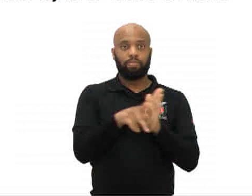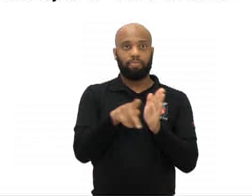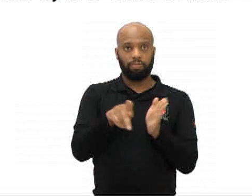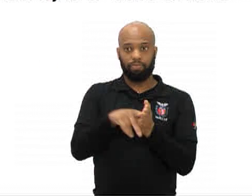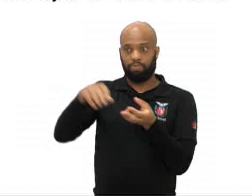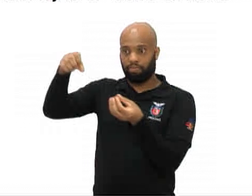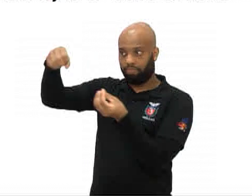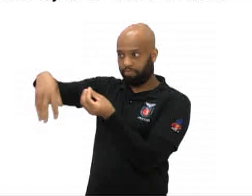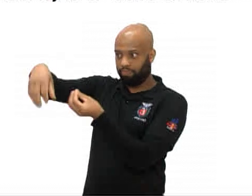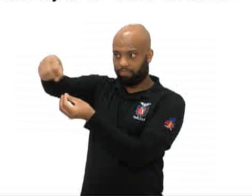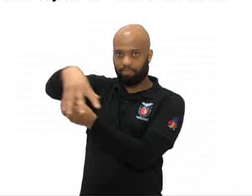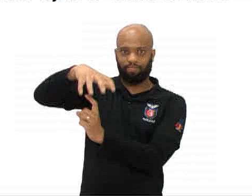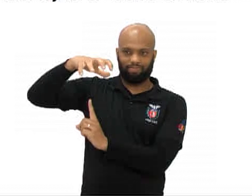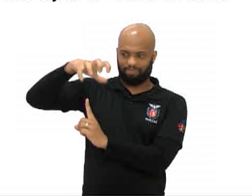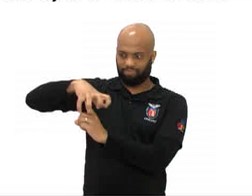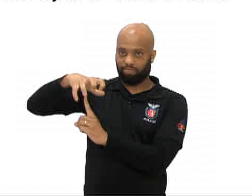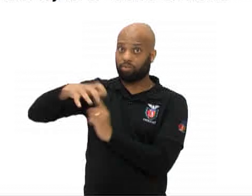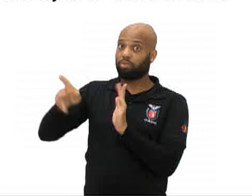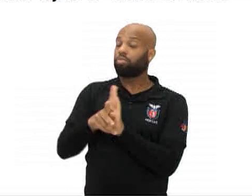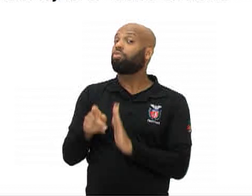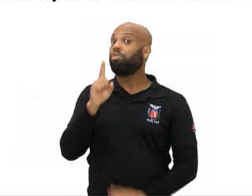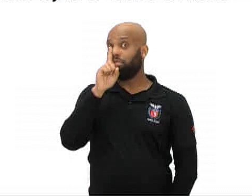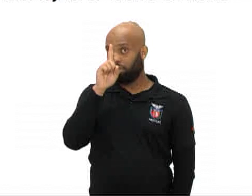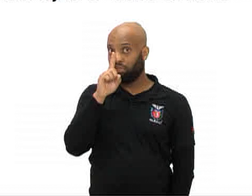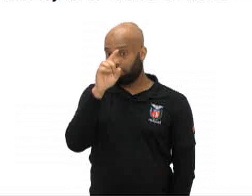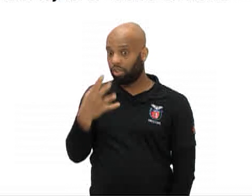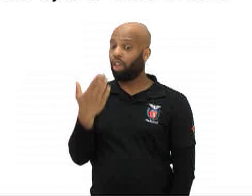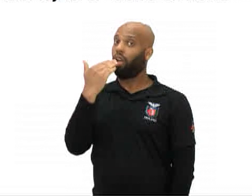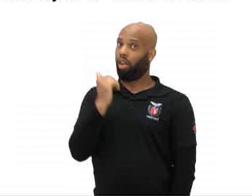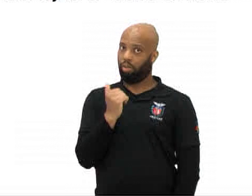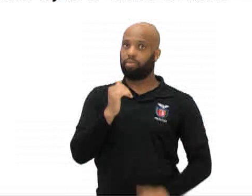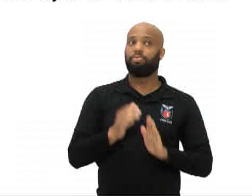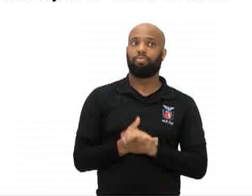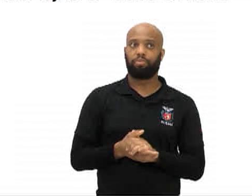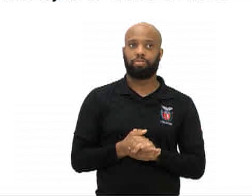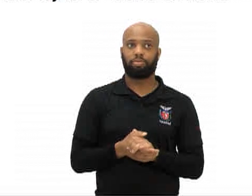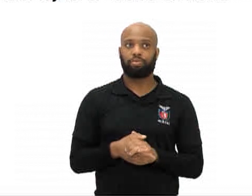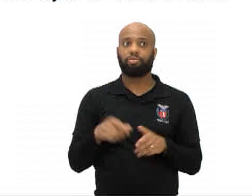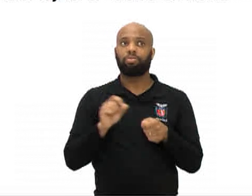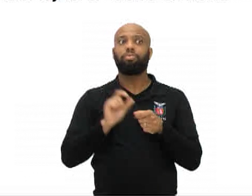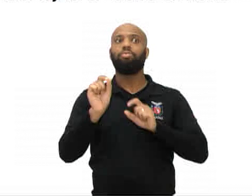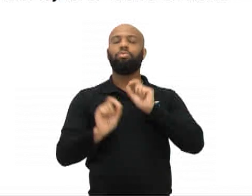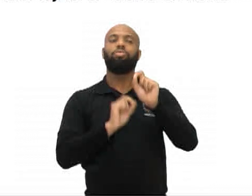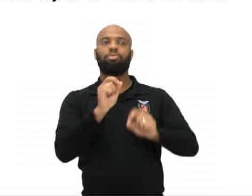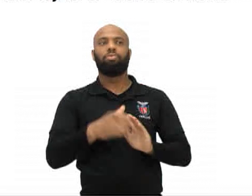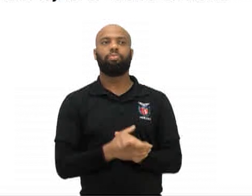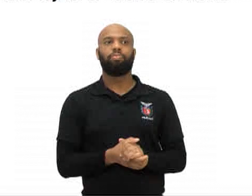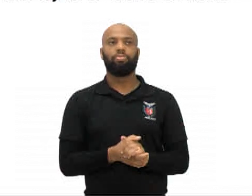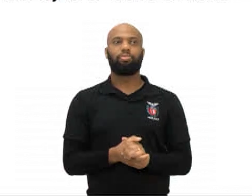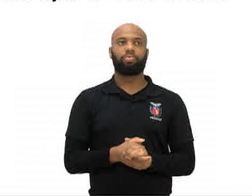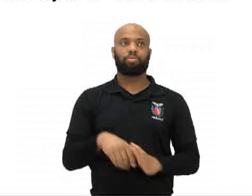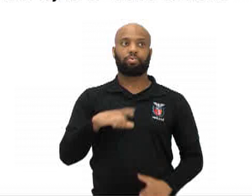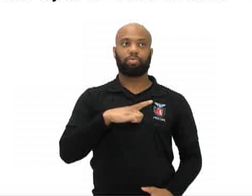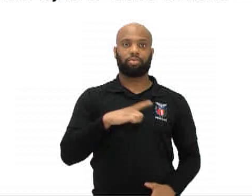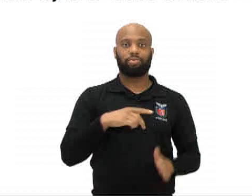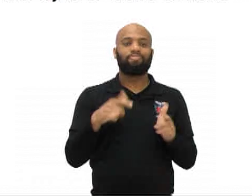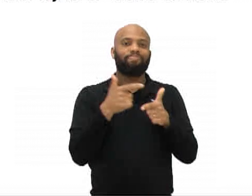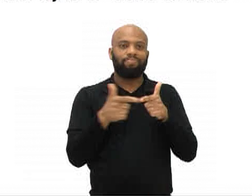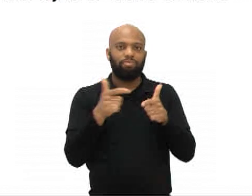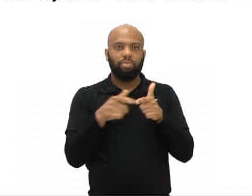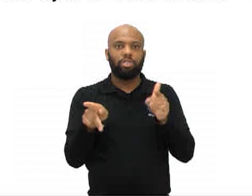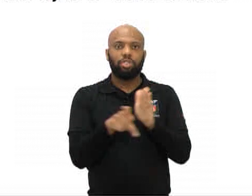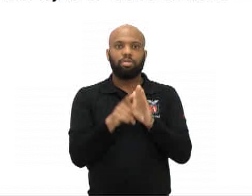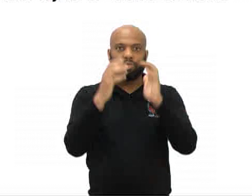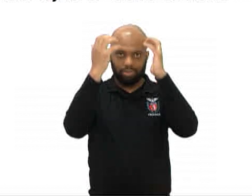fungos, cogumelos, que são tóxicos, pessoal, que causam que tipo de intoxicação? Neurológica, afeta